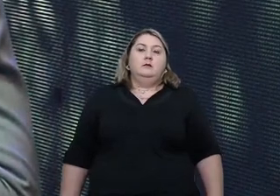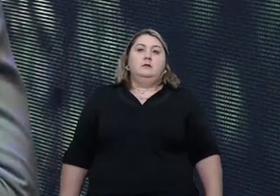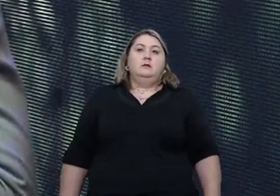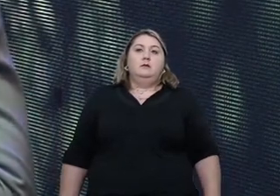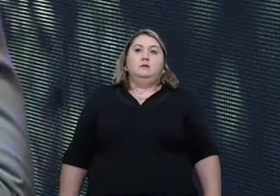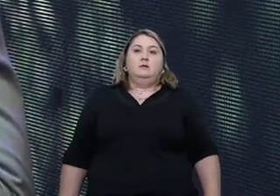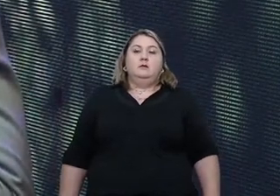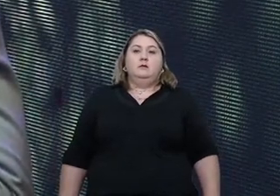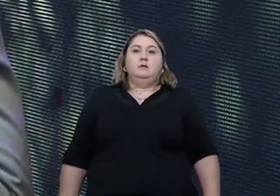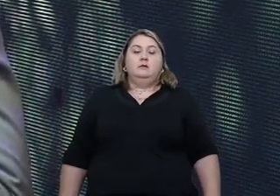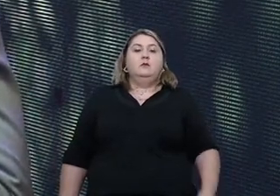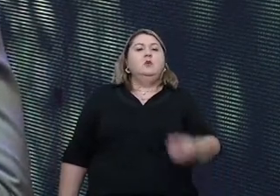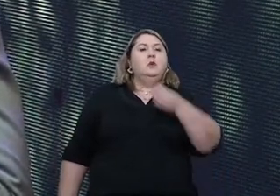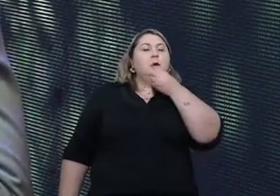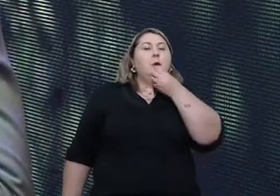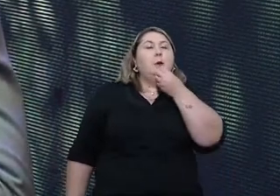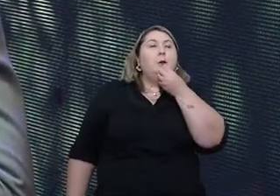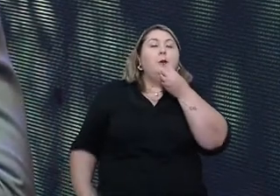Como